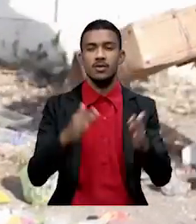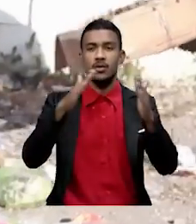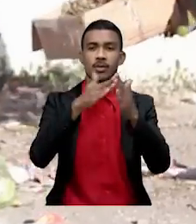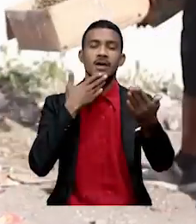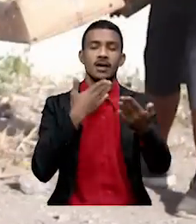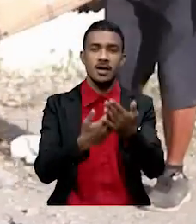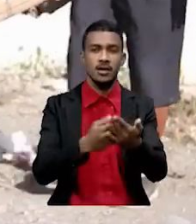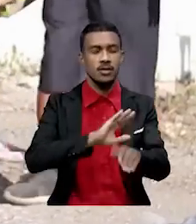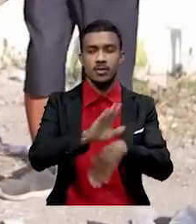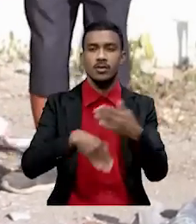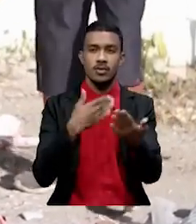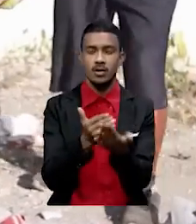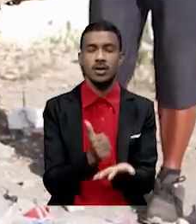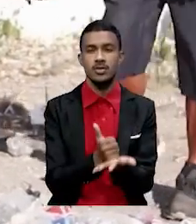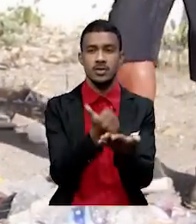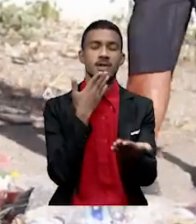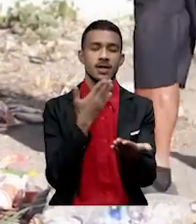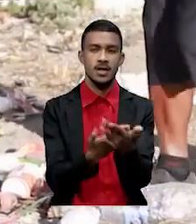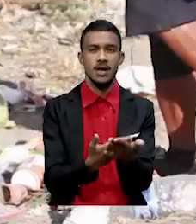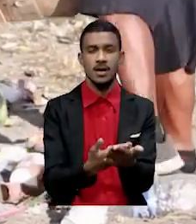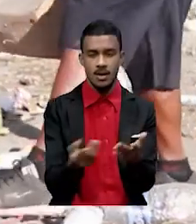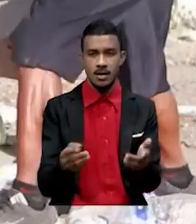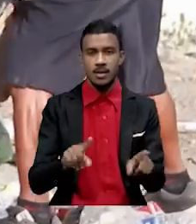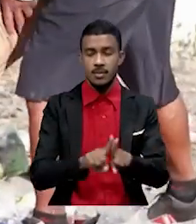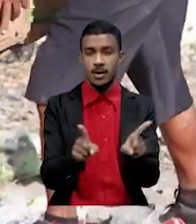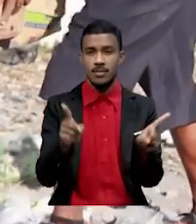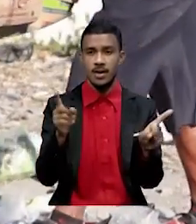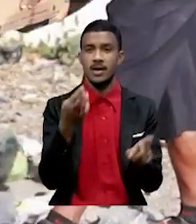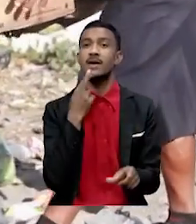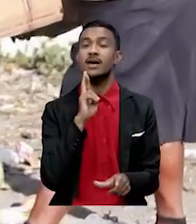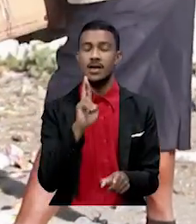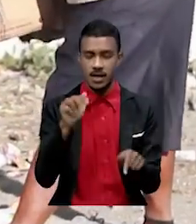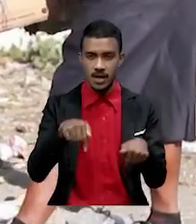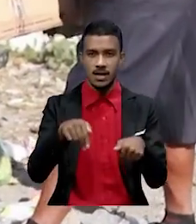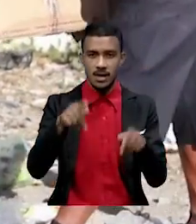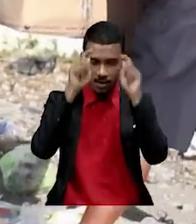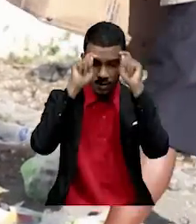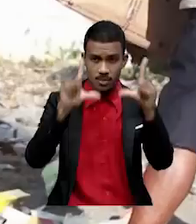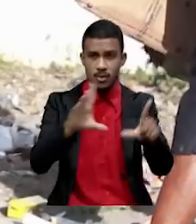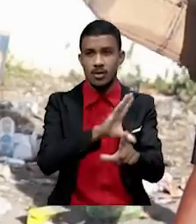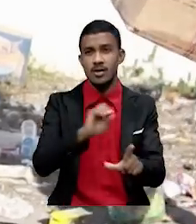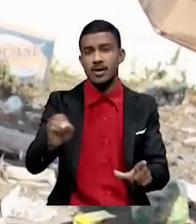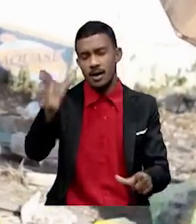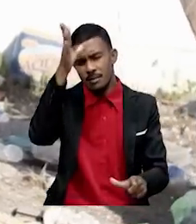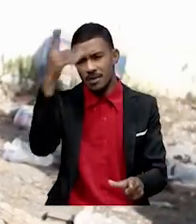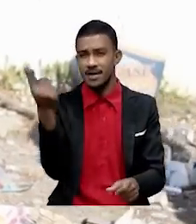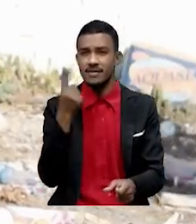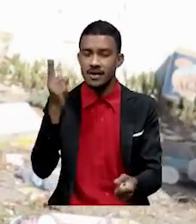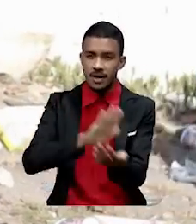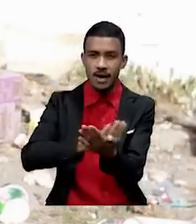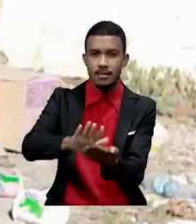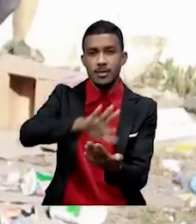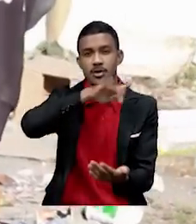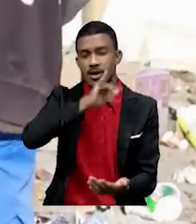mas realidade ya timor kata kapana fatin araut serviço raut fer ne apa nyanu si au contente na fati